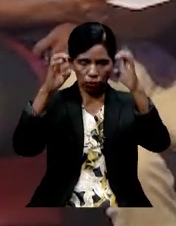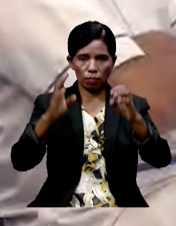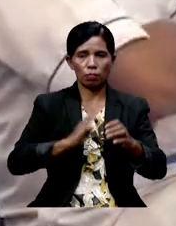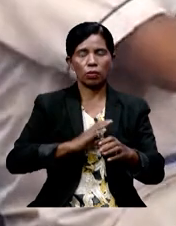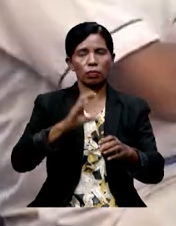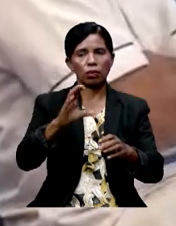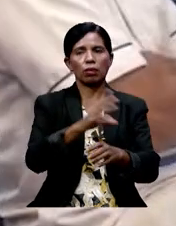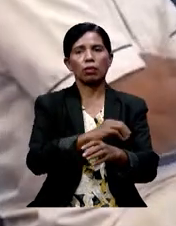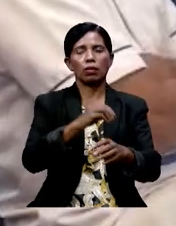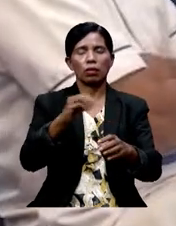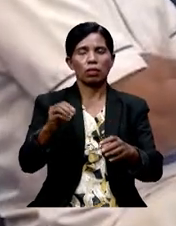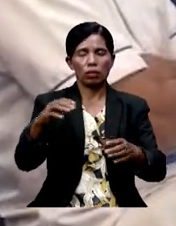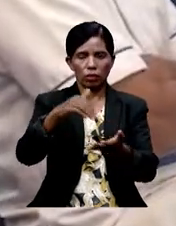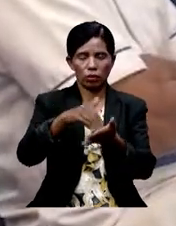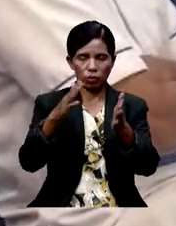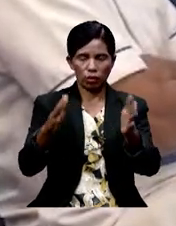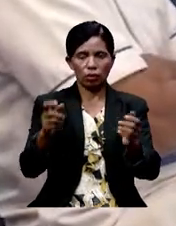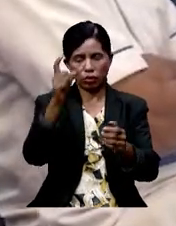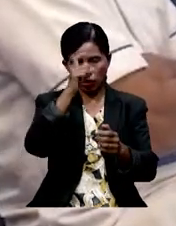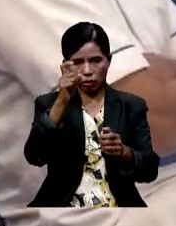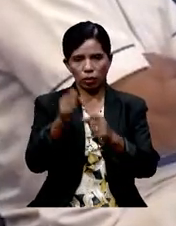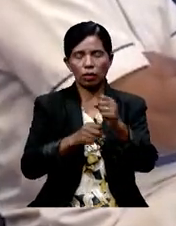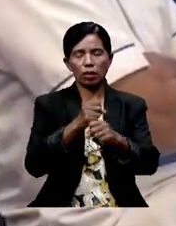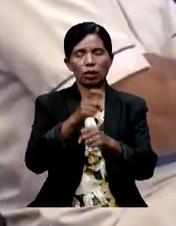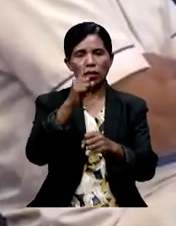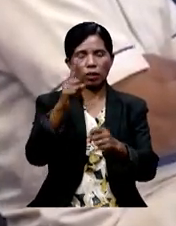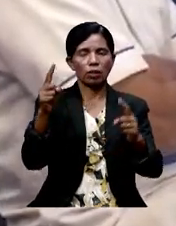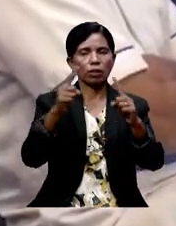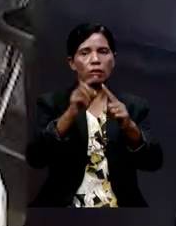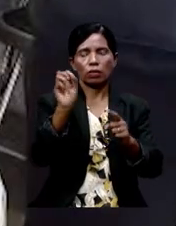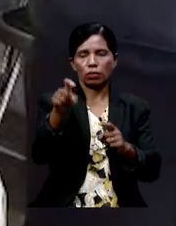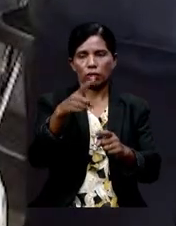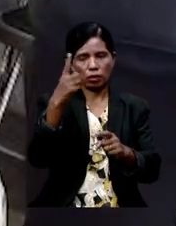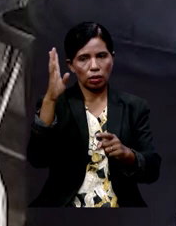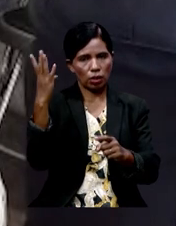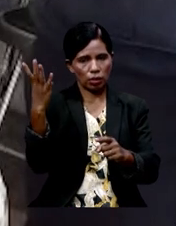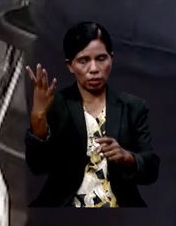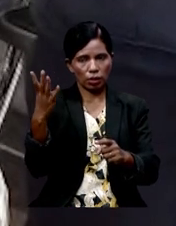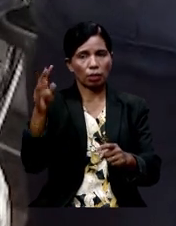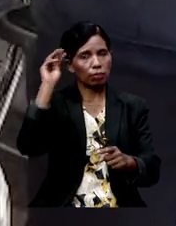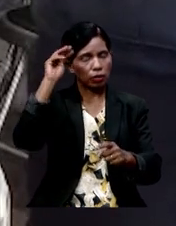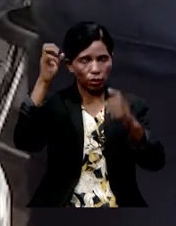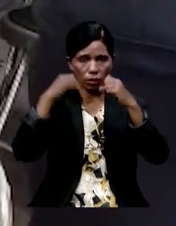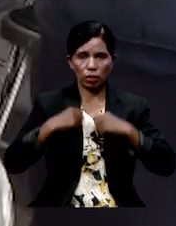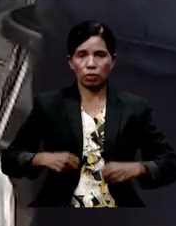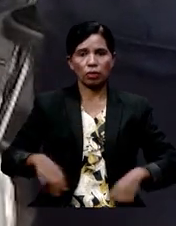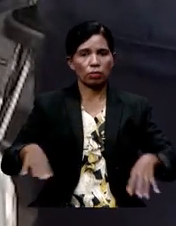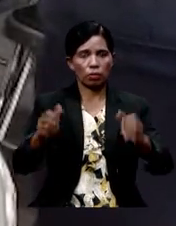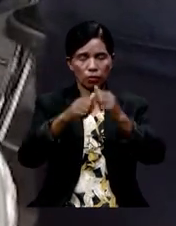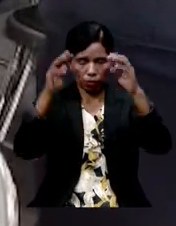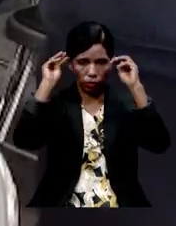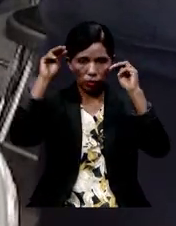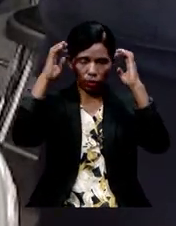para estudante ho idade husitinang ida to sanulu resinghat. Ministério de Saúde Serviço Hamutu com Ministério de Educação onde implementa programa